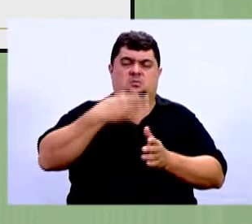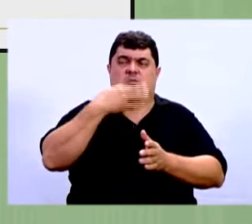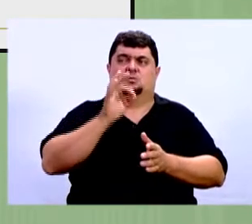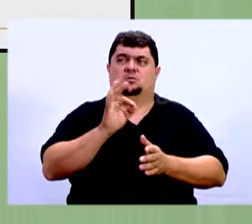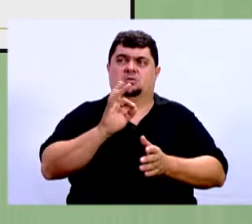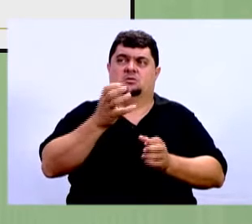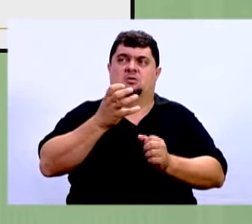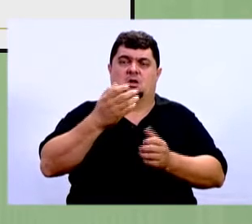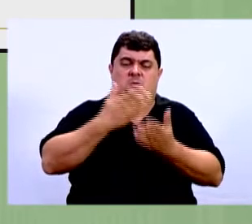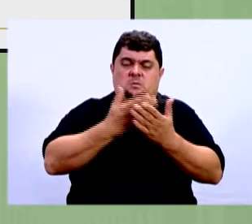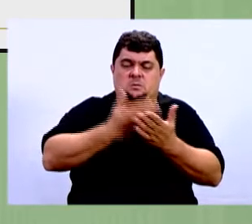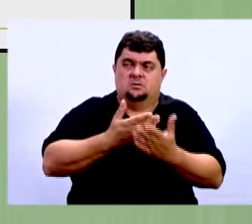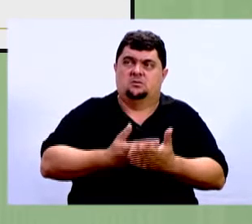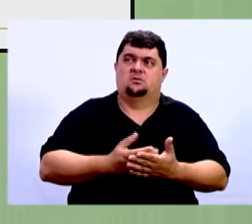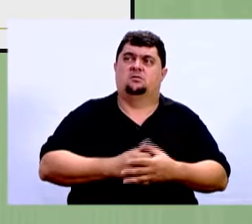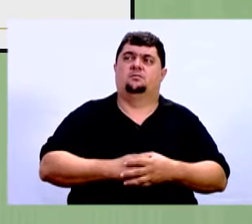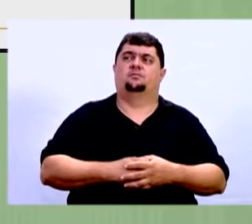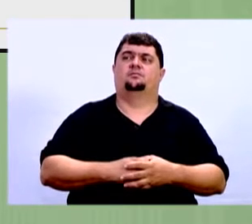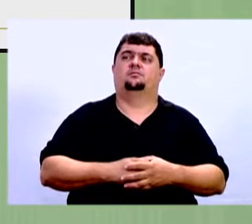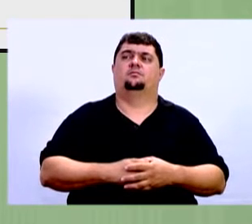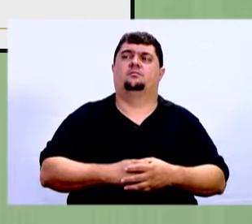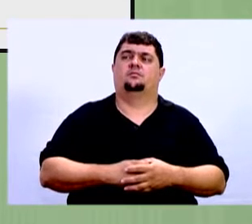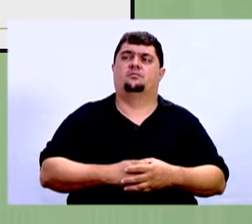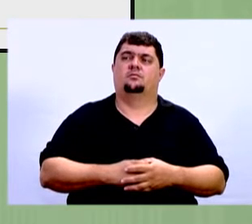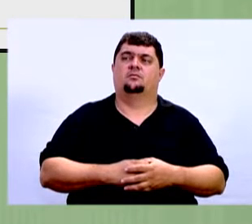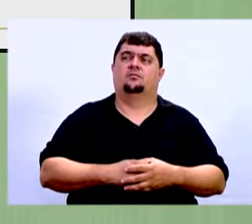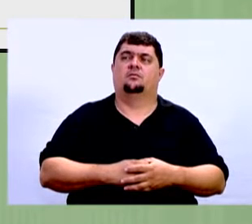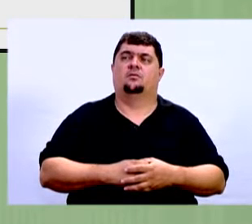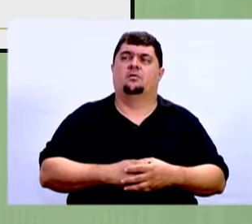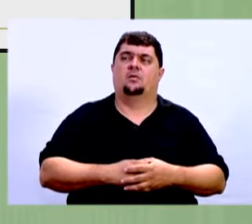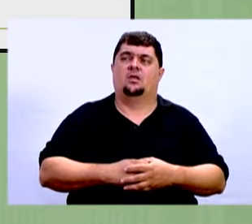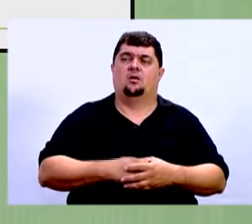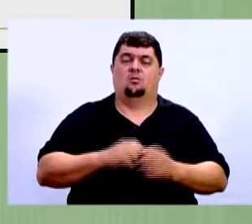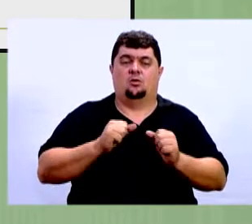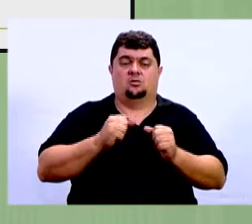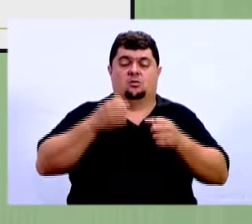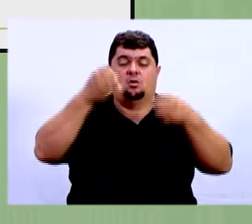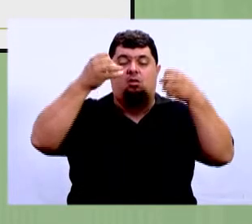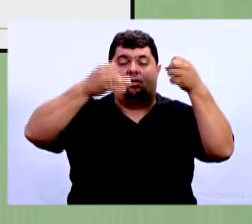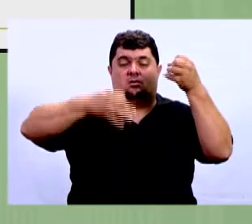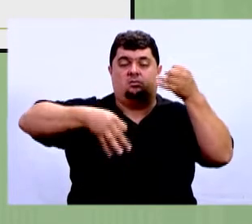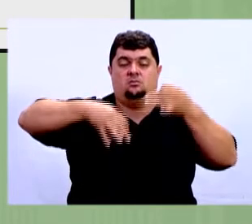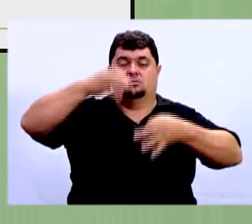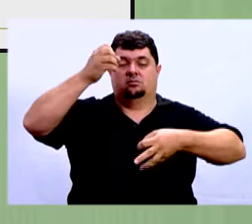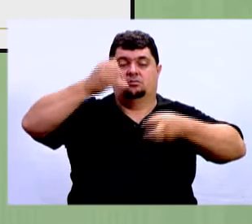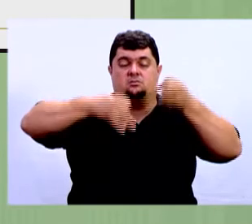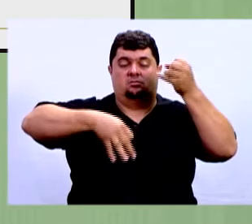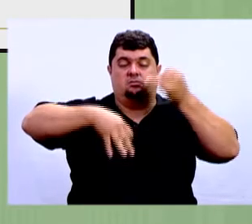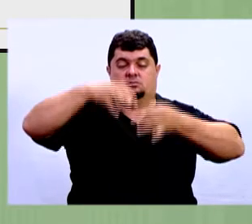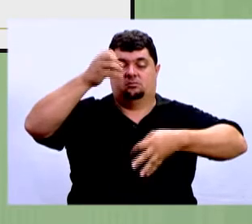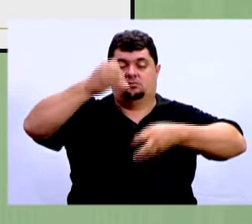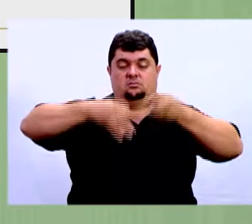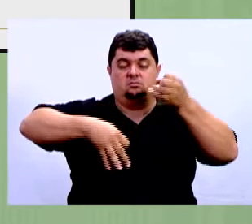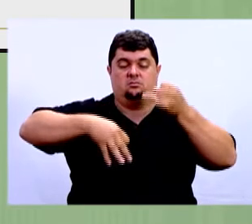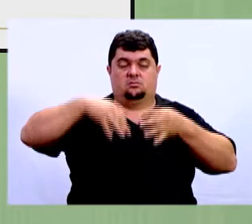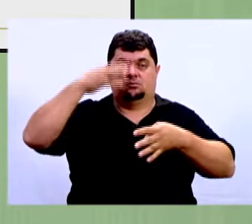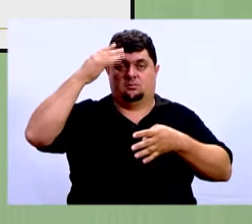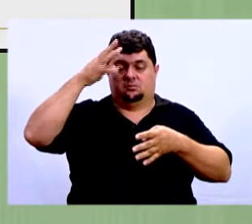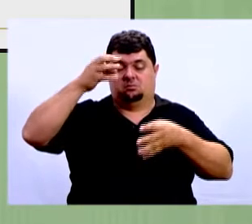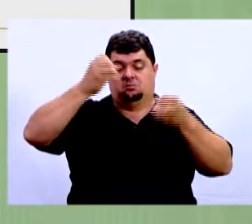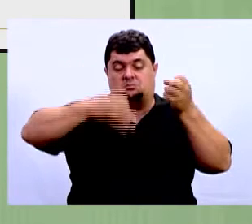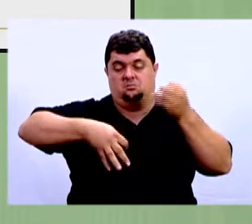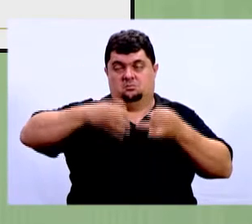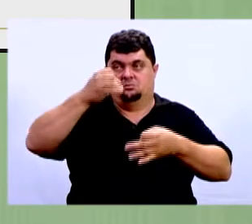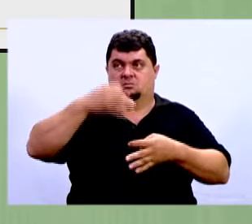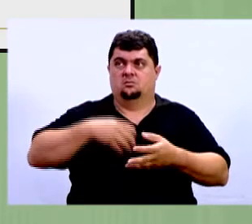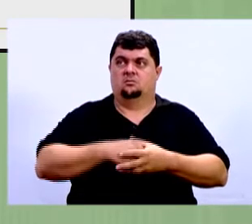quero estudá-lo. Ela pode ser uma descritiva, onde você vai tentar descrever uma determinada